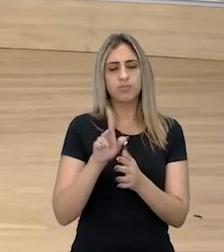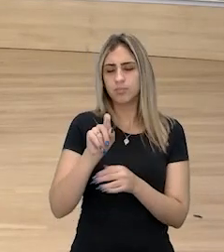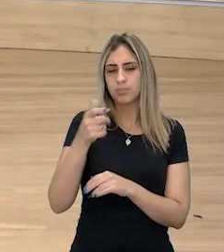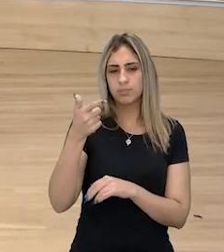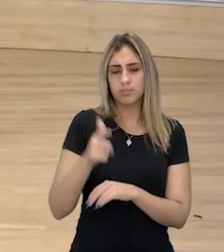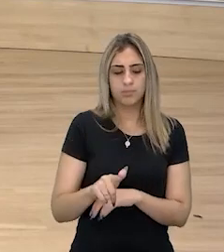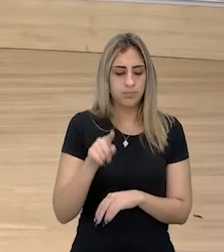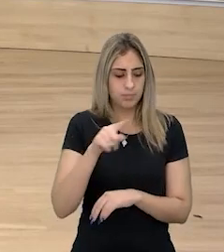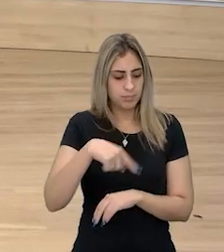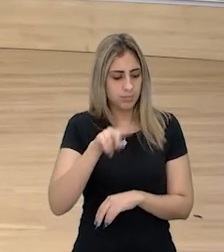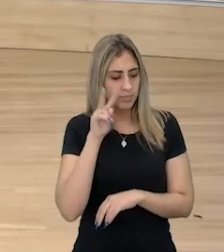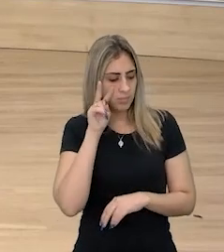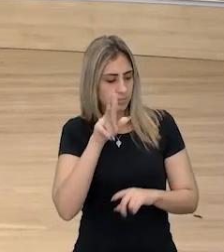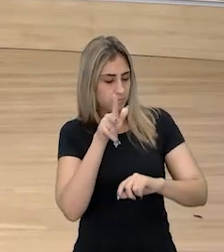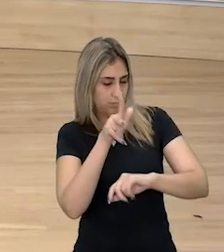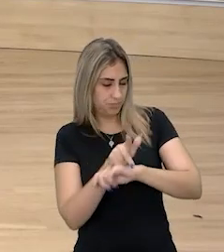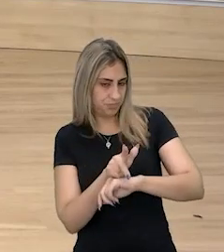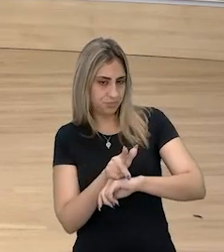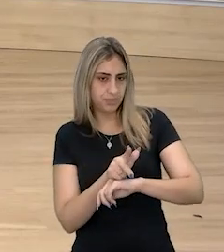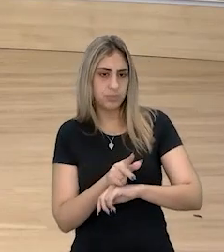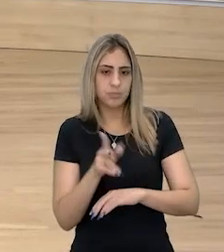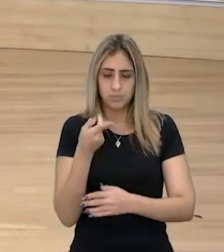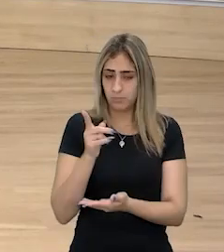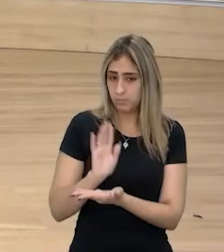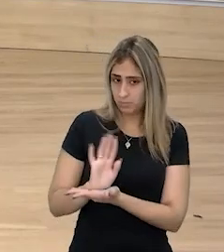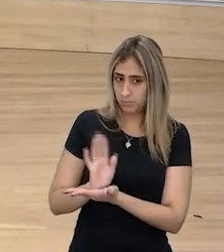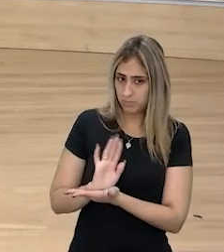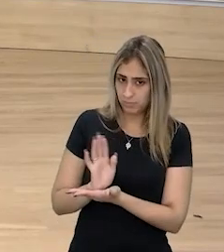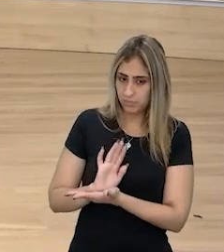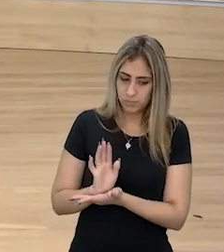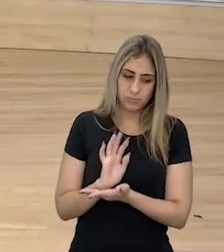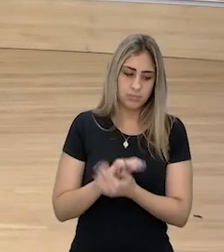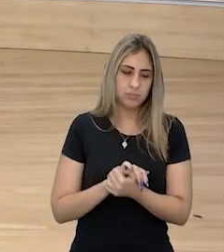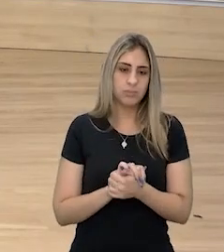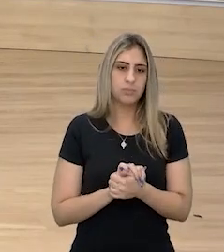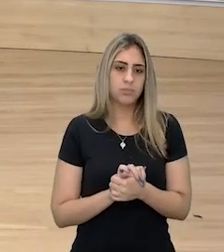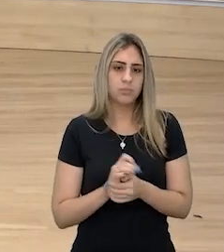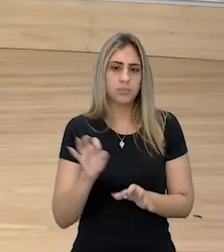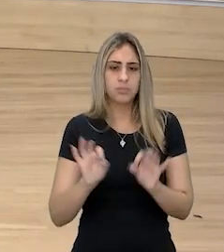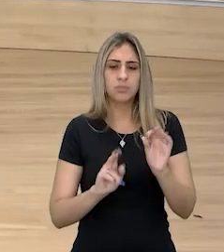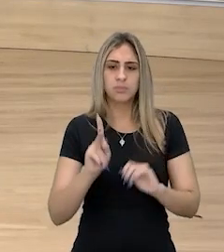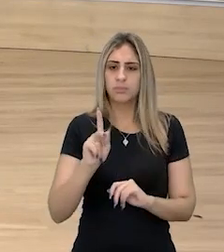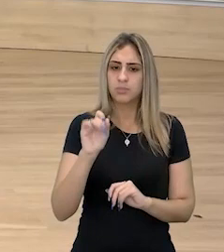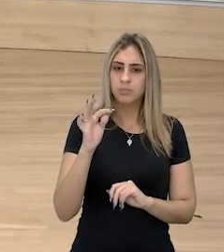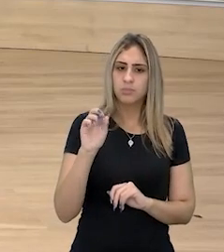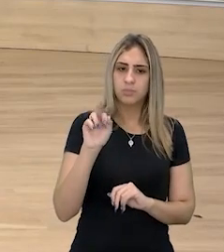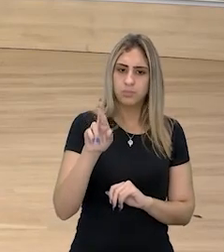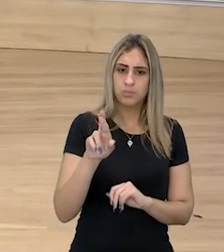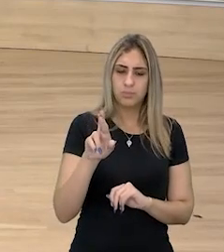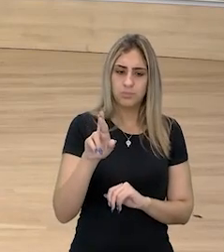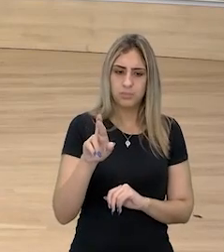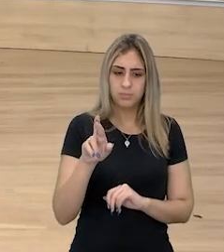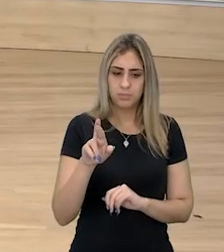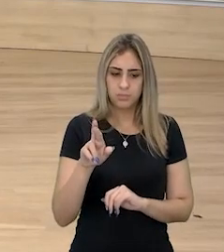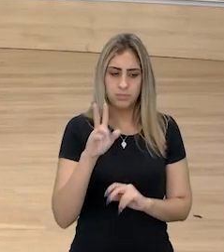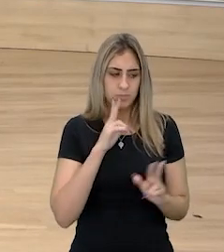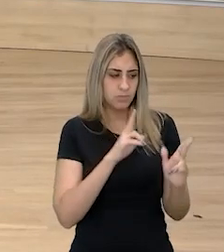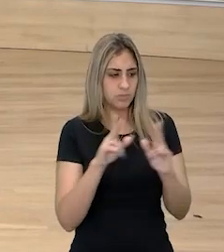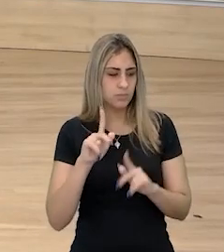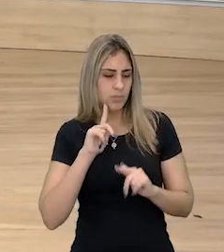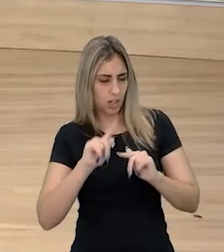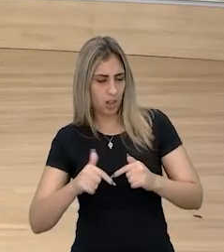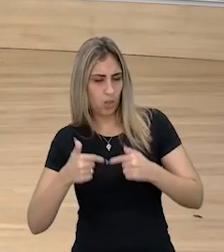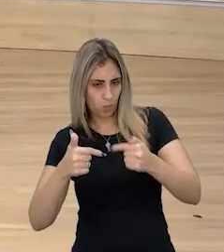É lógico que você vai ver um vídeo, né? Um filme... Aquilo ali não vai ser um catá de um de uma determinada